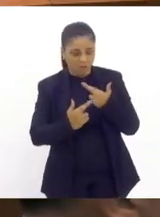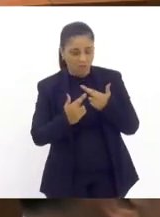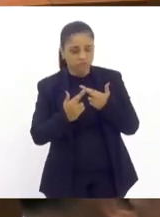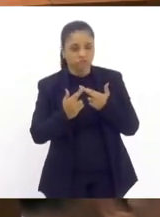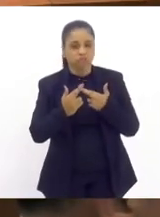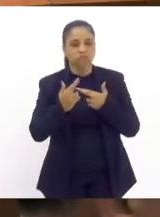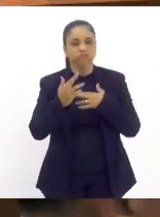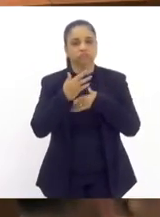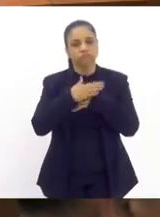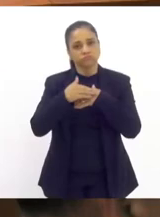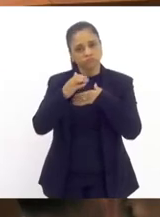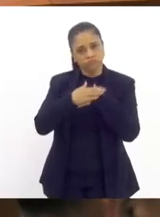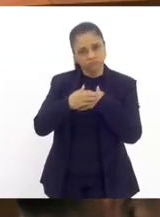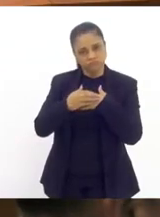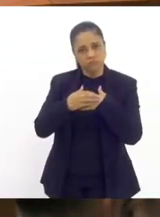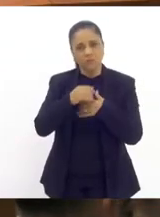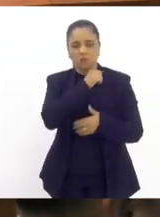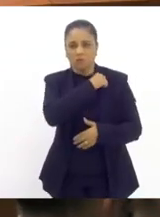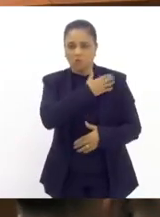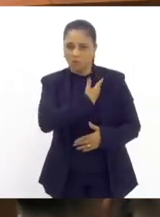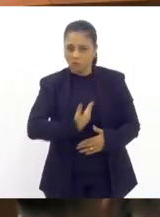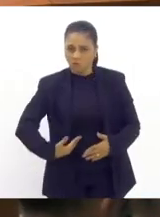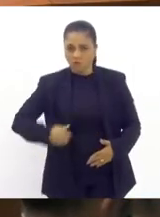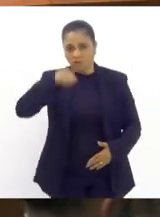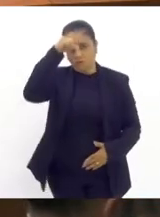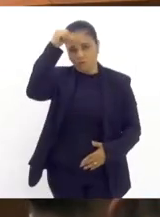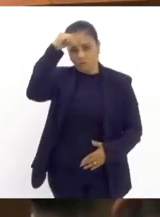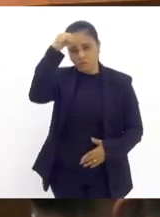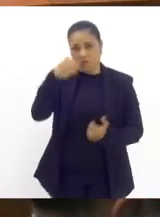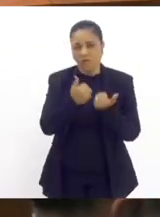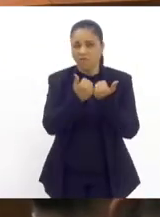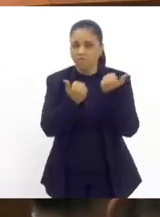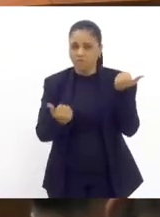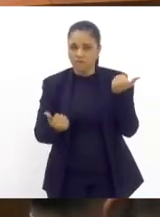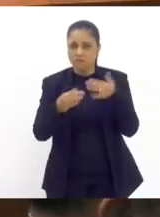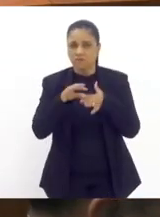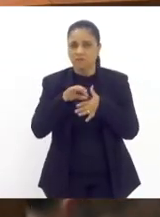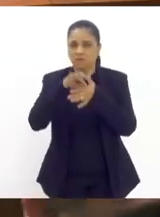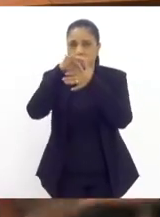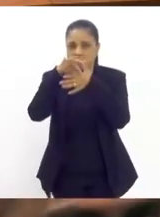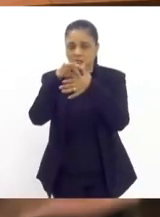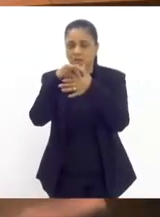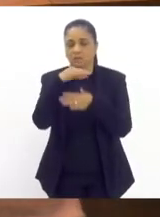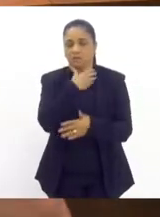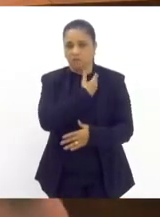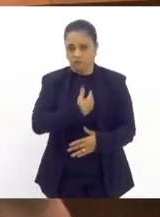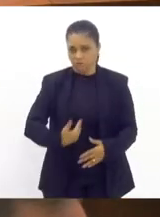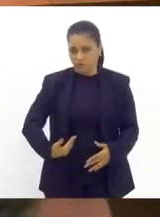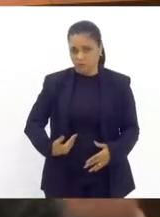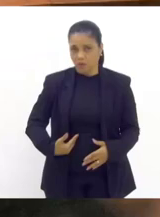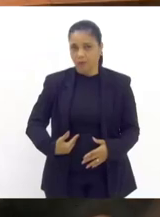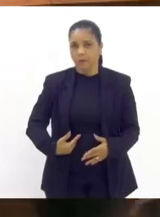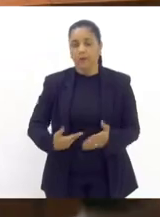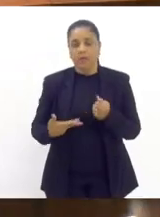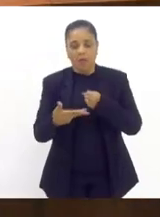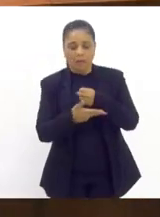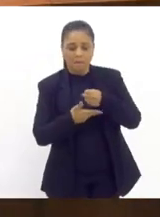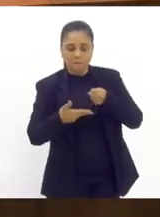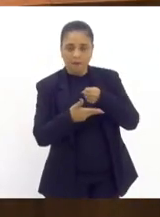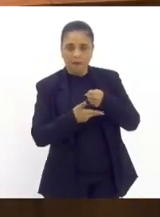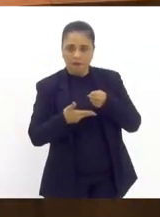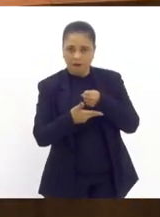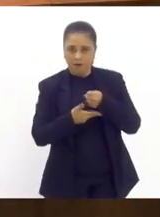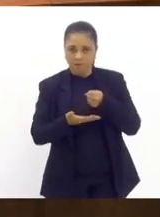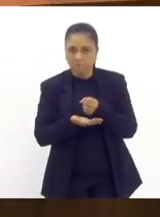ter exercido a função na última legislatura de vice-líder do governo e por constituir declaradamente a base de apoio